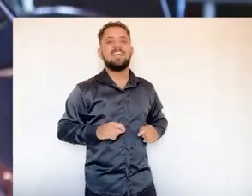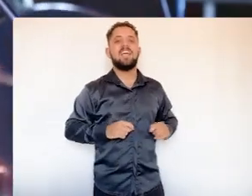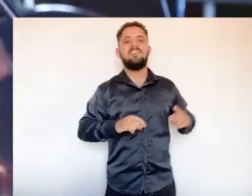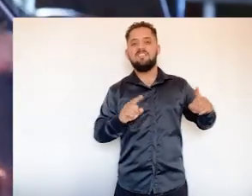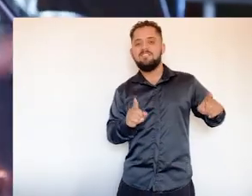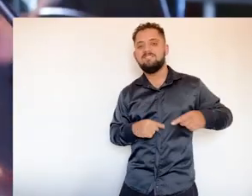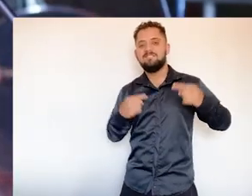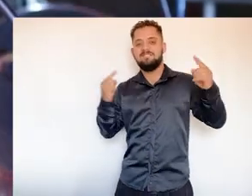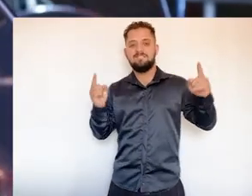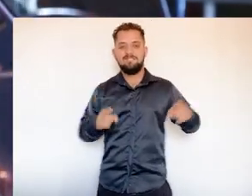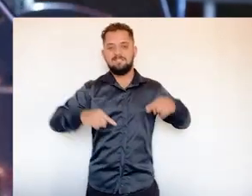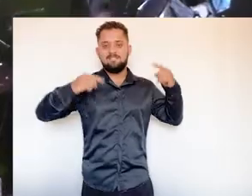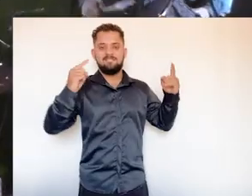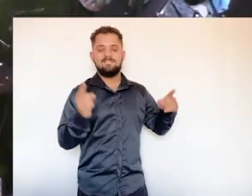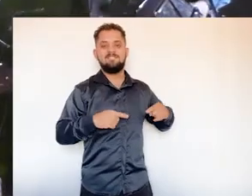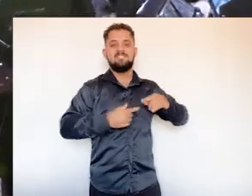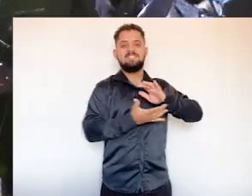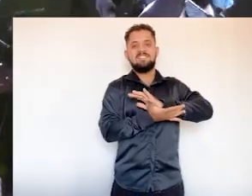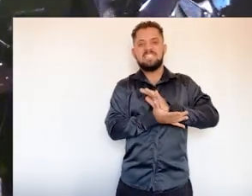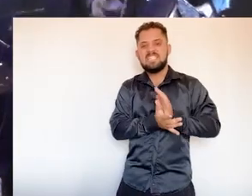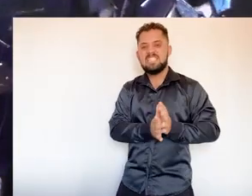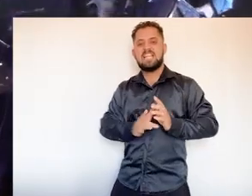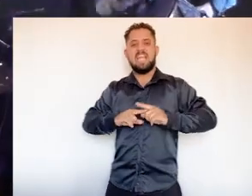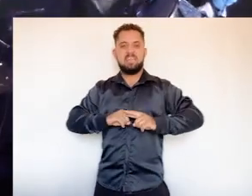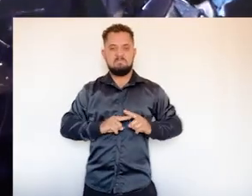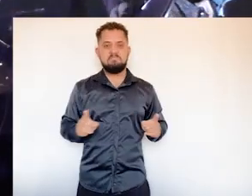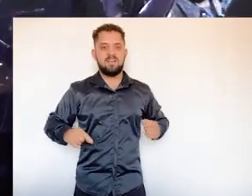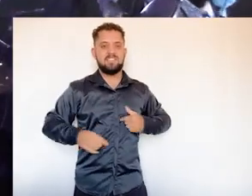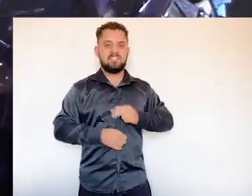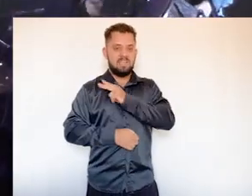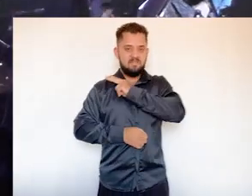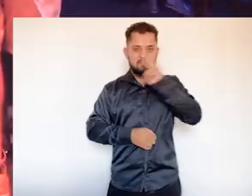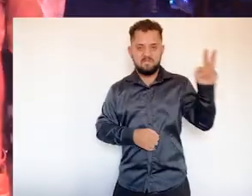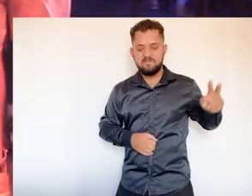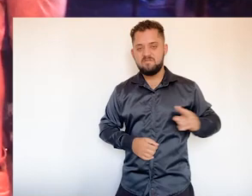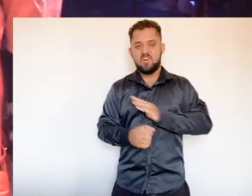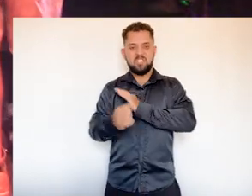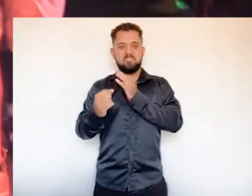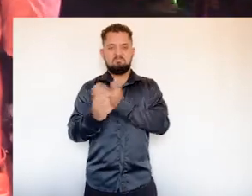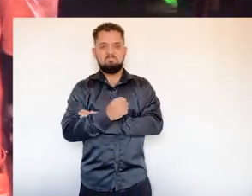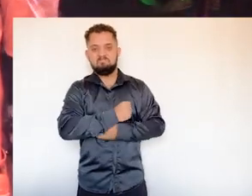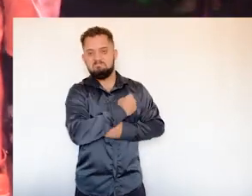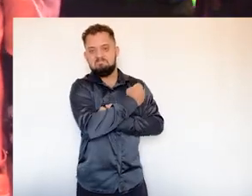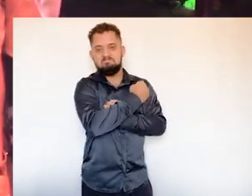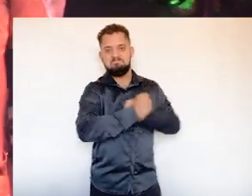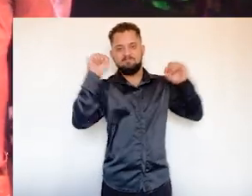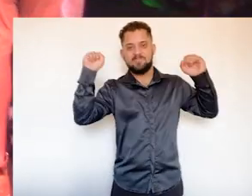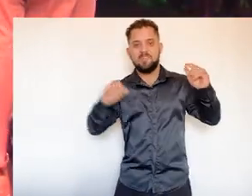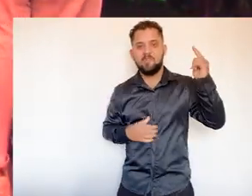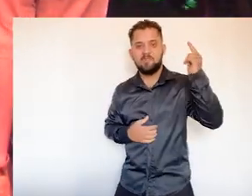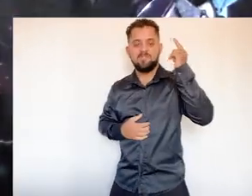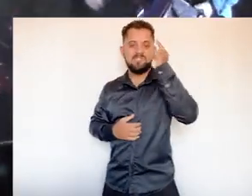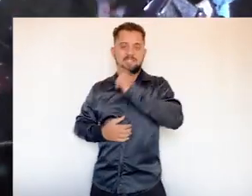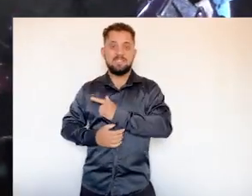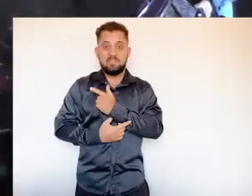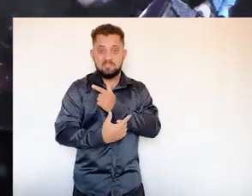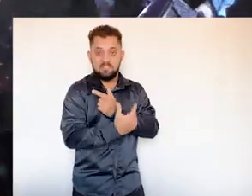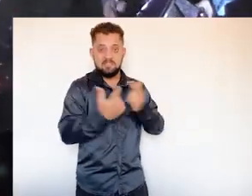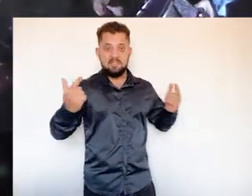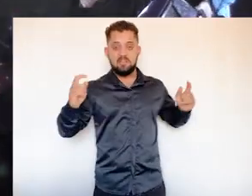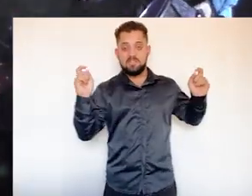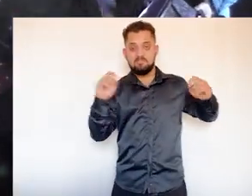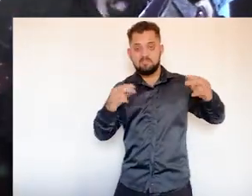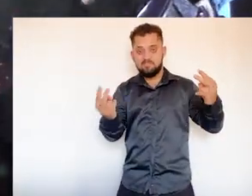Pode me queimar, que eu vou renascer. Sou semente forte, um pouco de sorte você também vê.